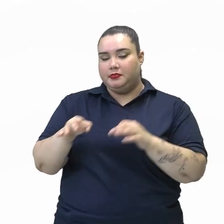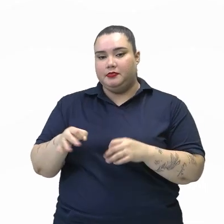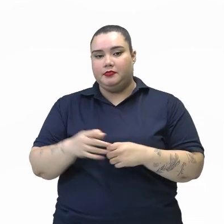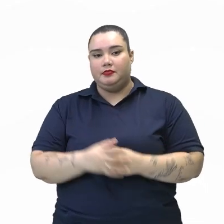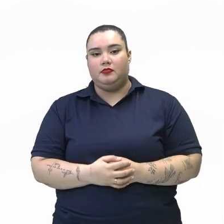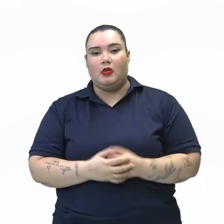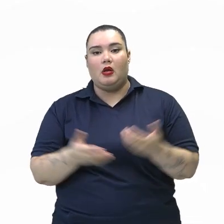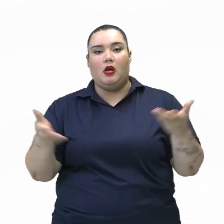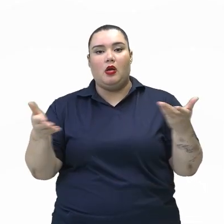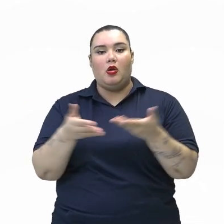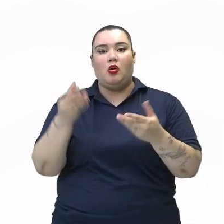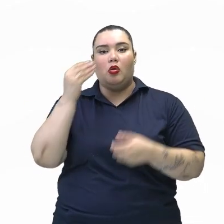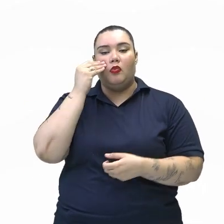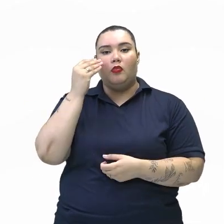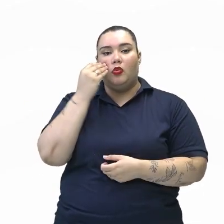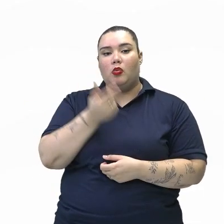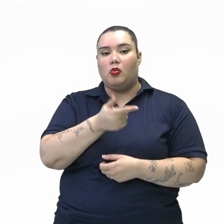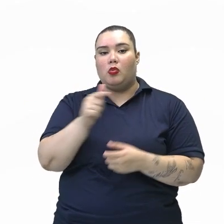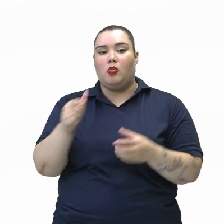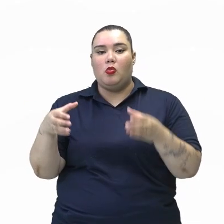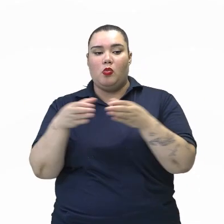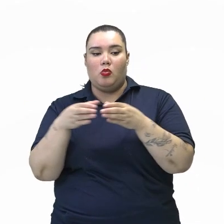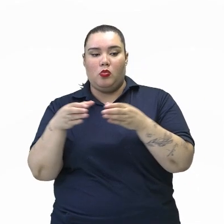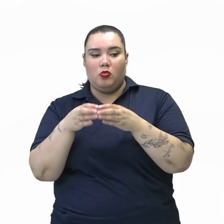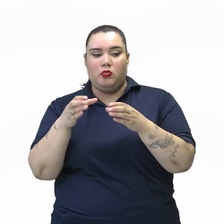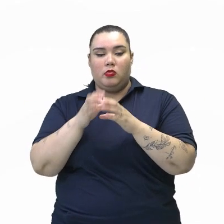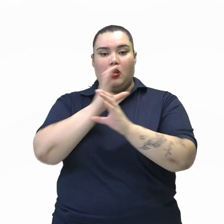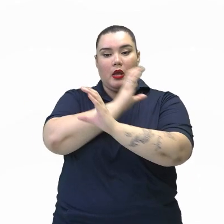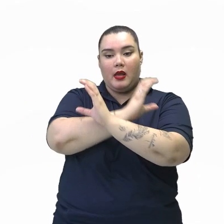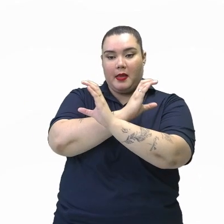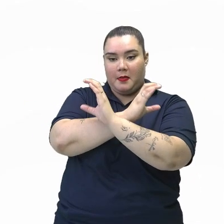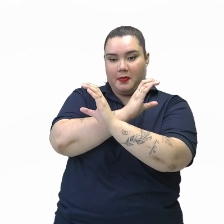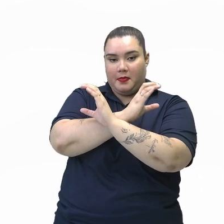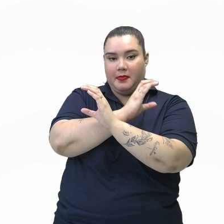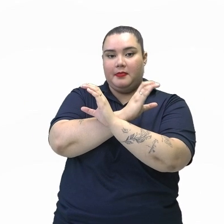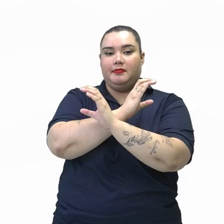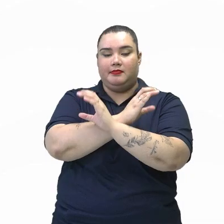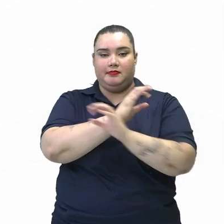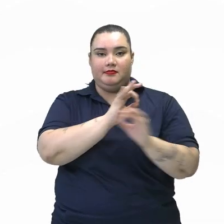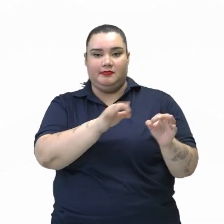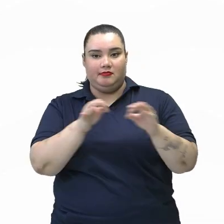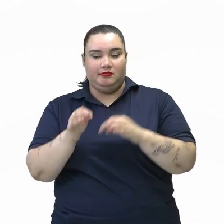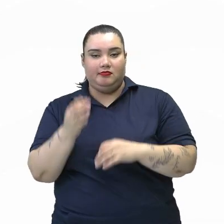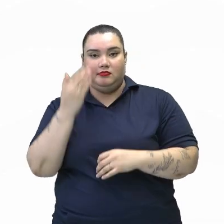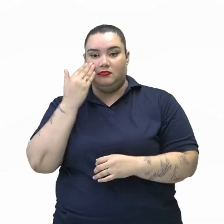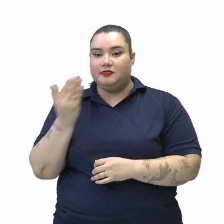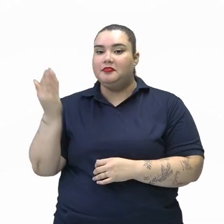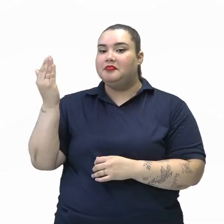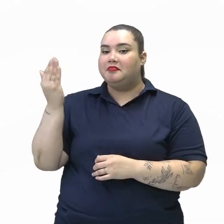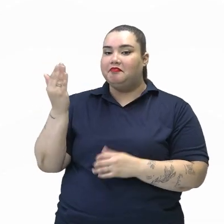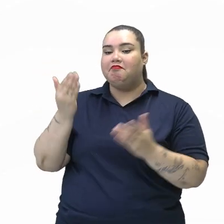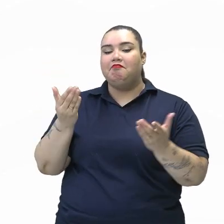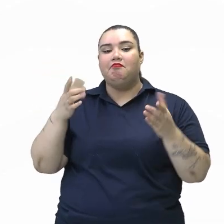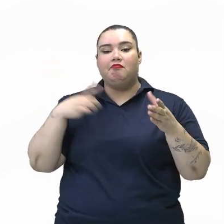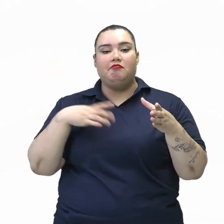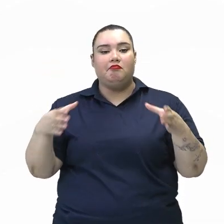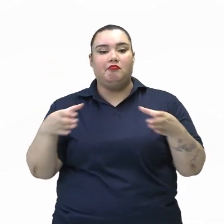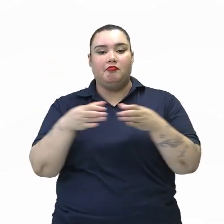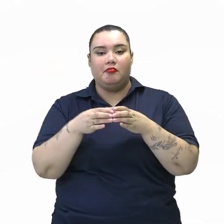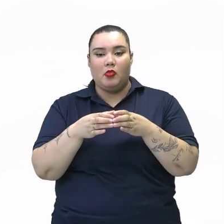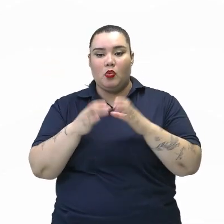vamos conhecer aí o reino Animalia, já que eu falei de animais, né? O reino Animalia, que vai